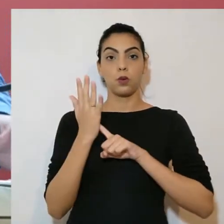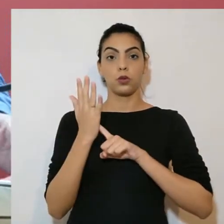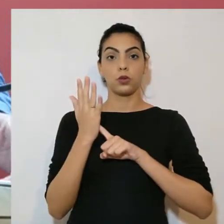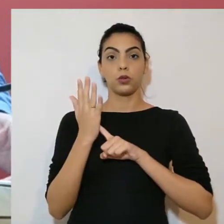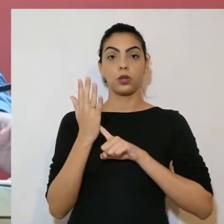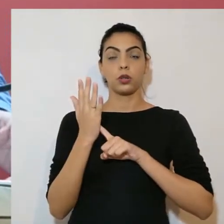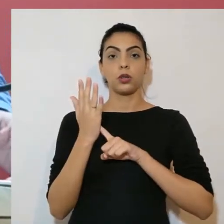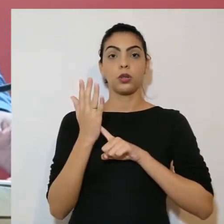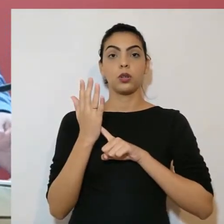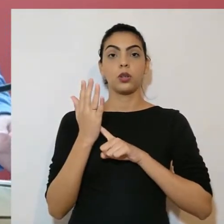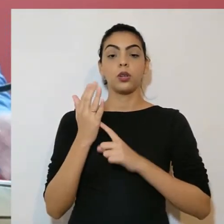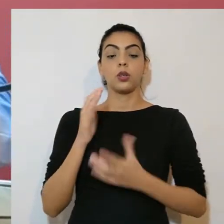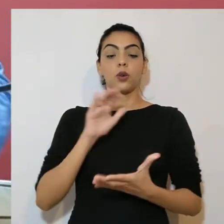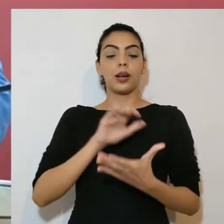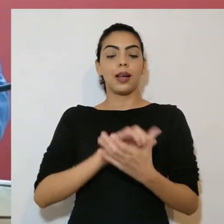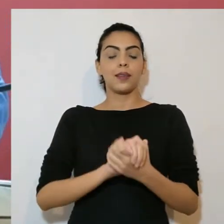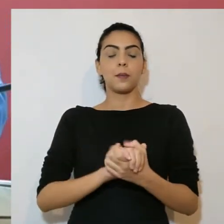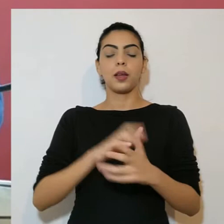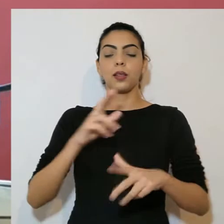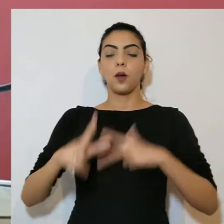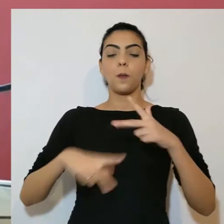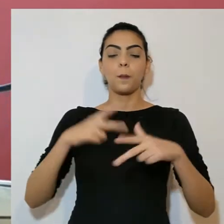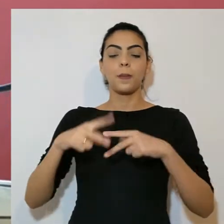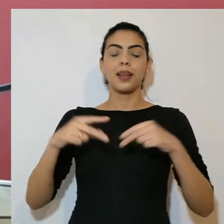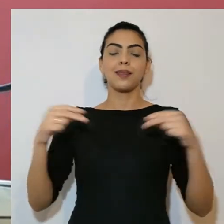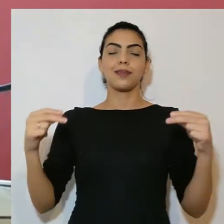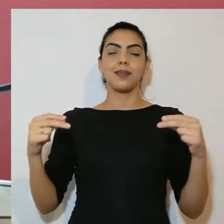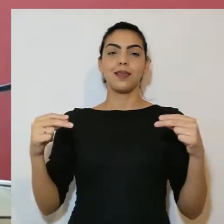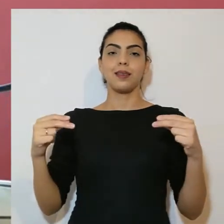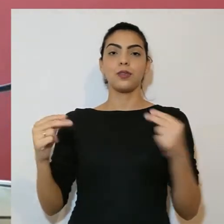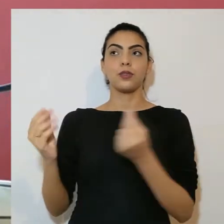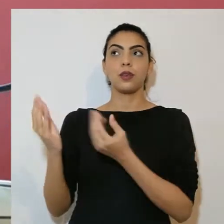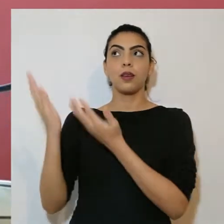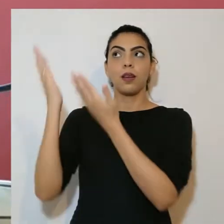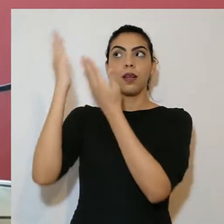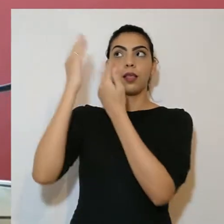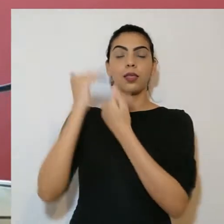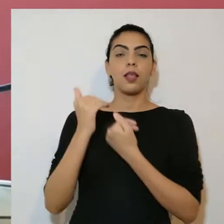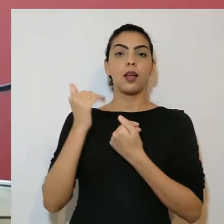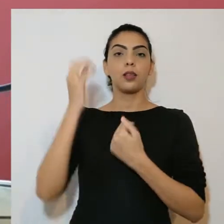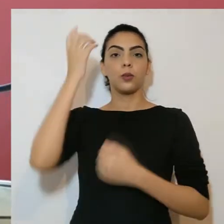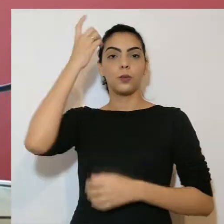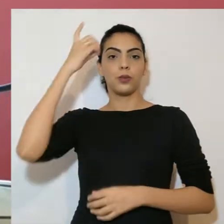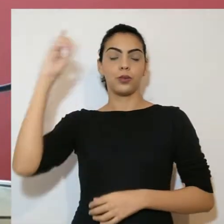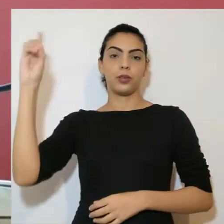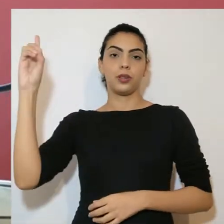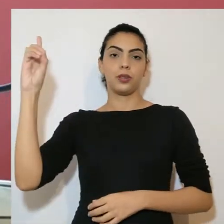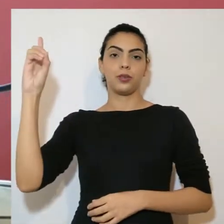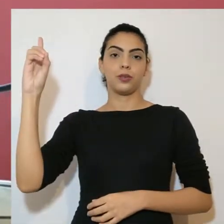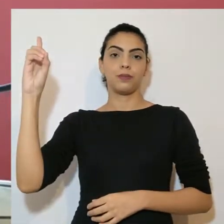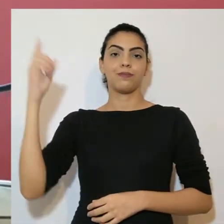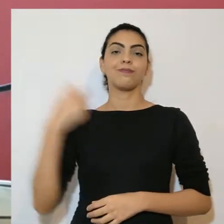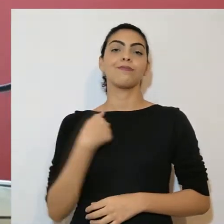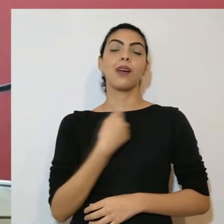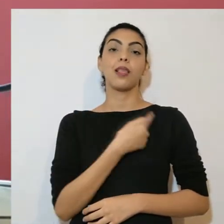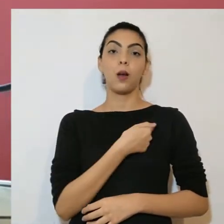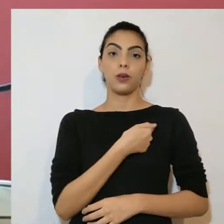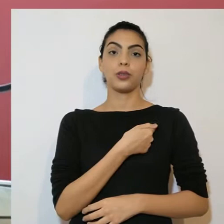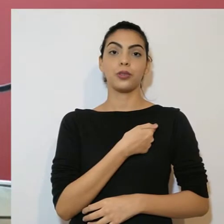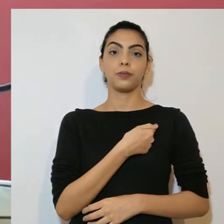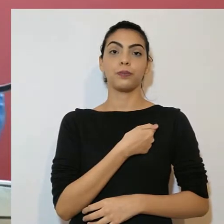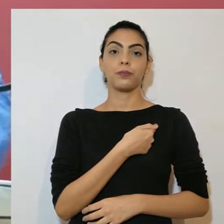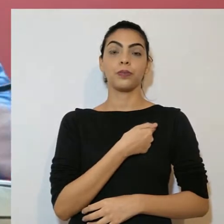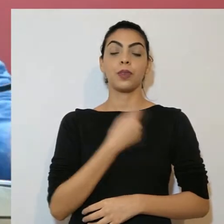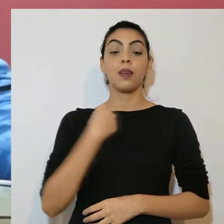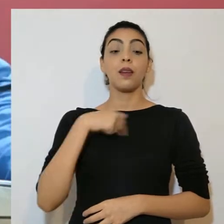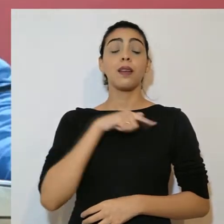o casamento é um dos maiores presentes dados por Deus ao ser humano,